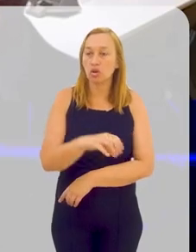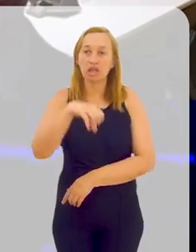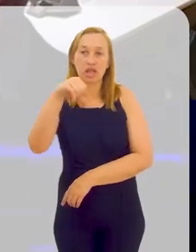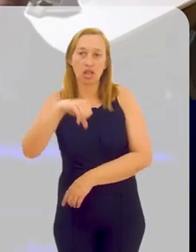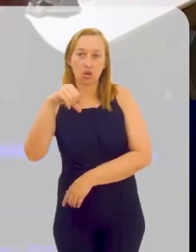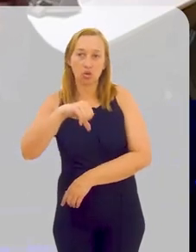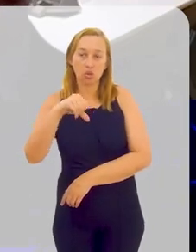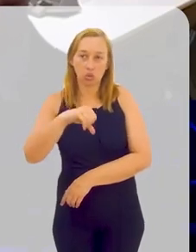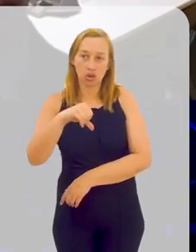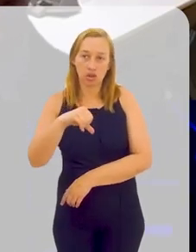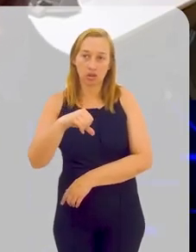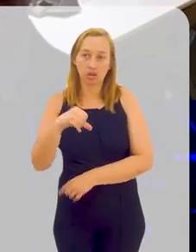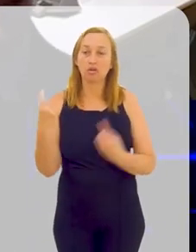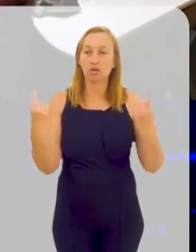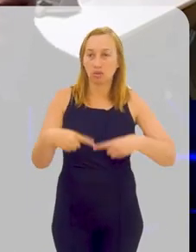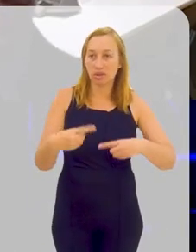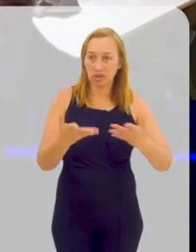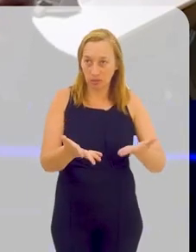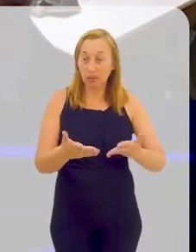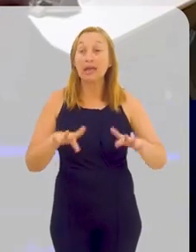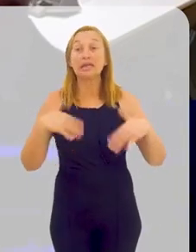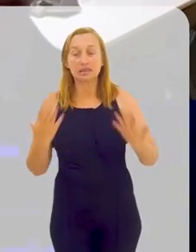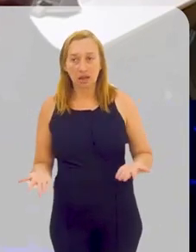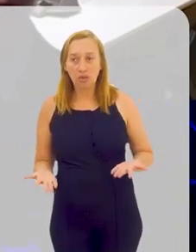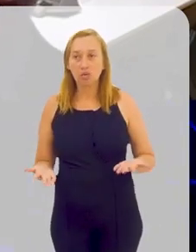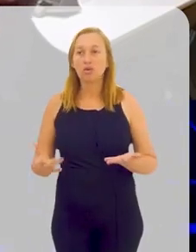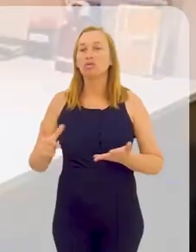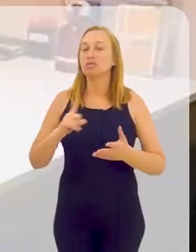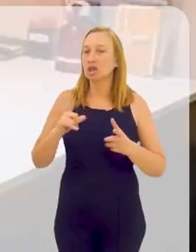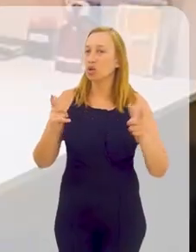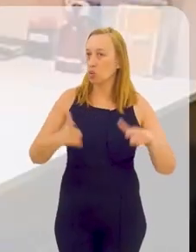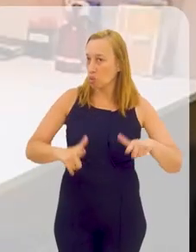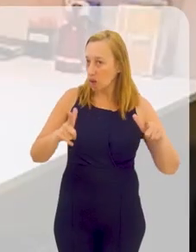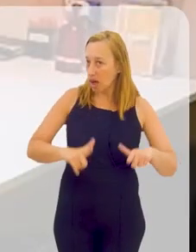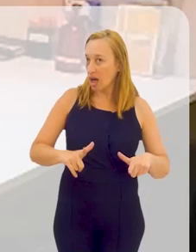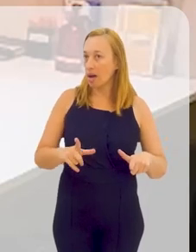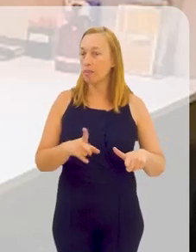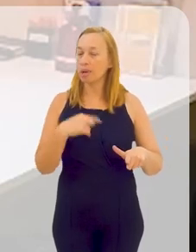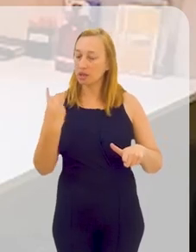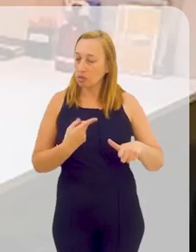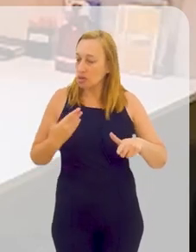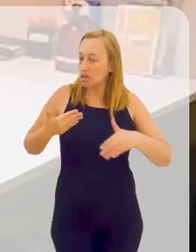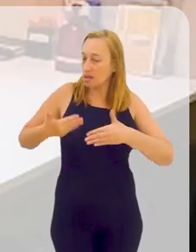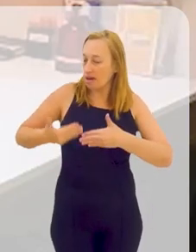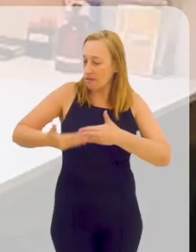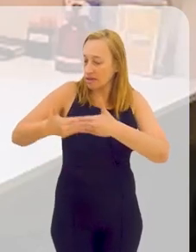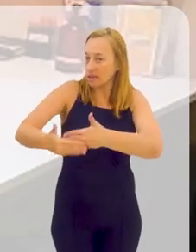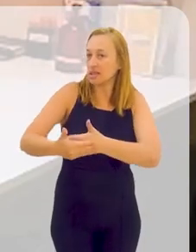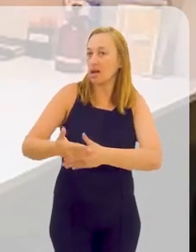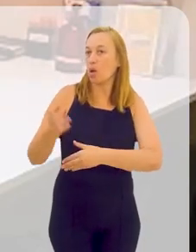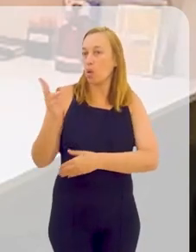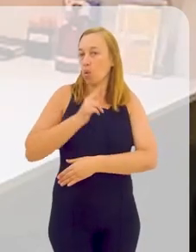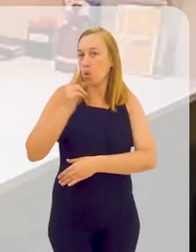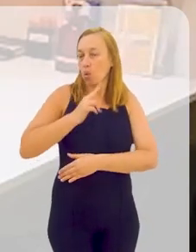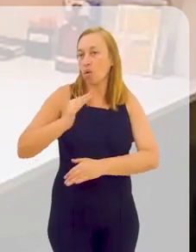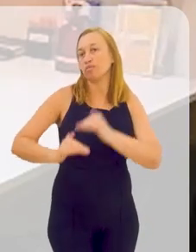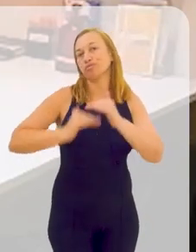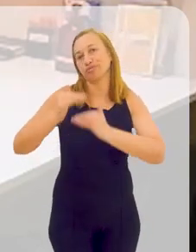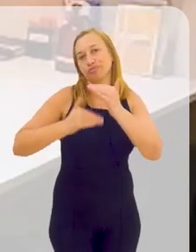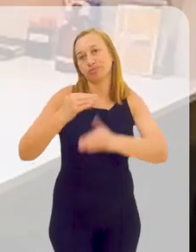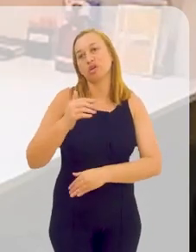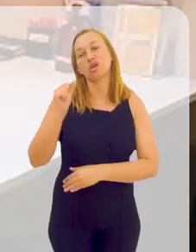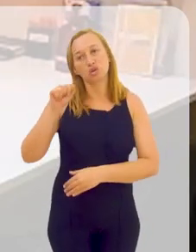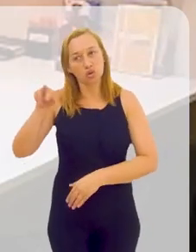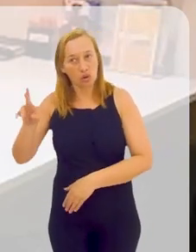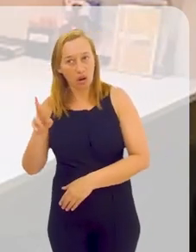vai aparecer na nona posição desse ranking né então há espaço para a gente avançar acelerar no